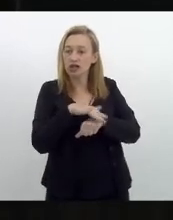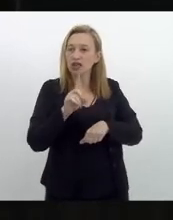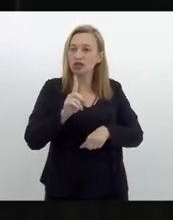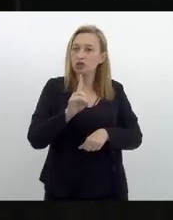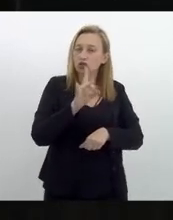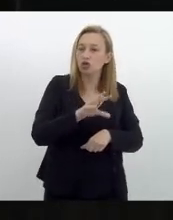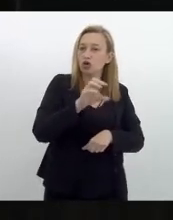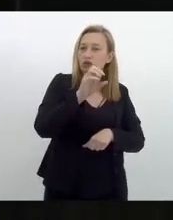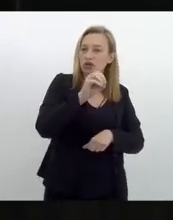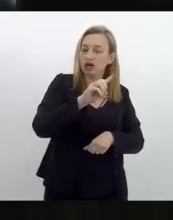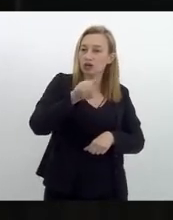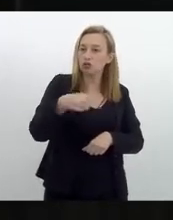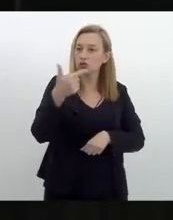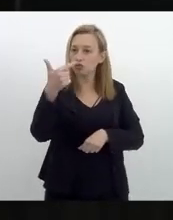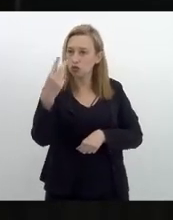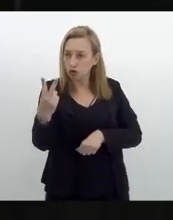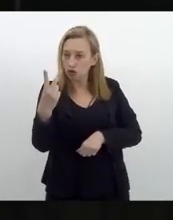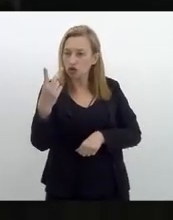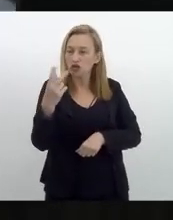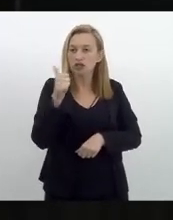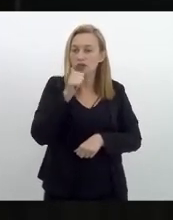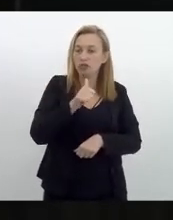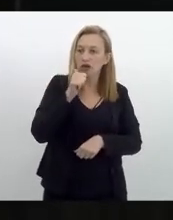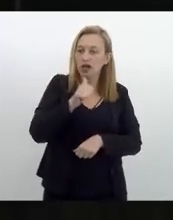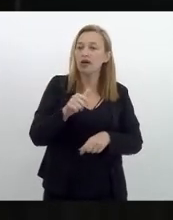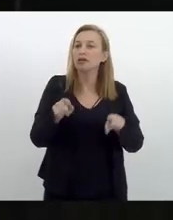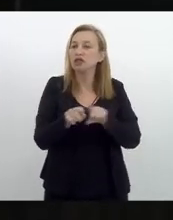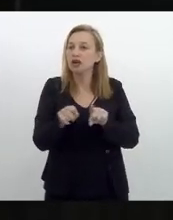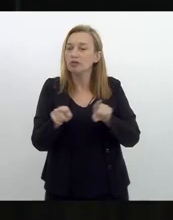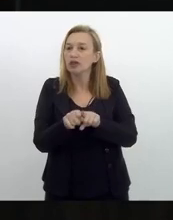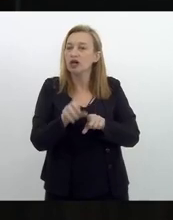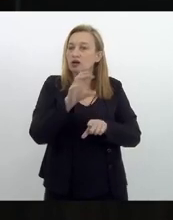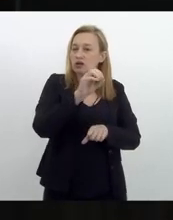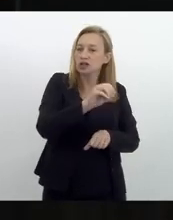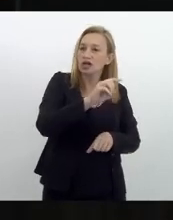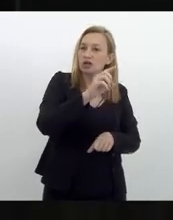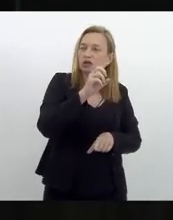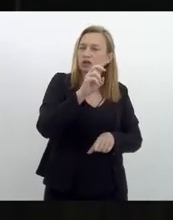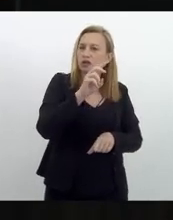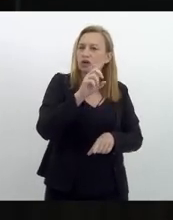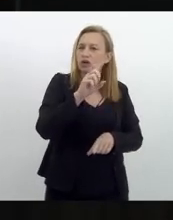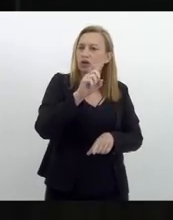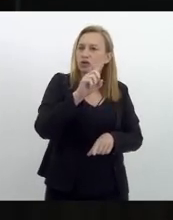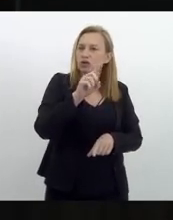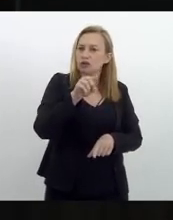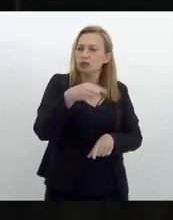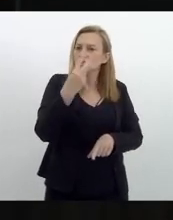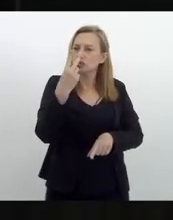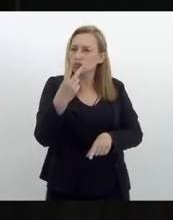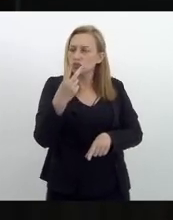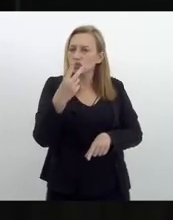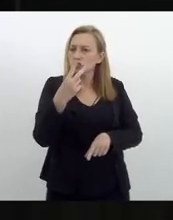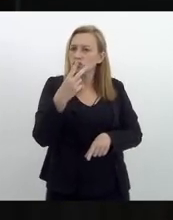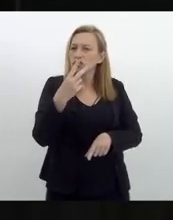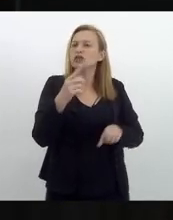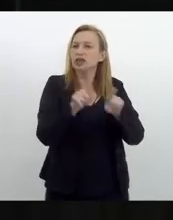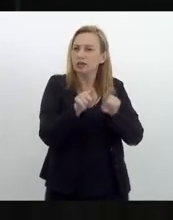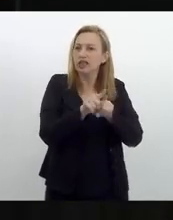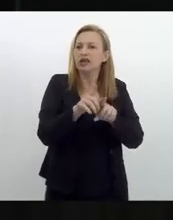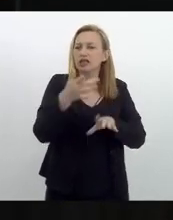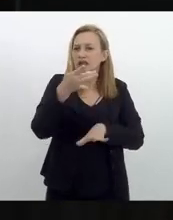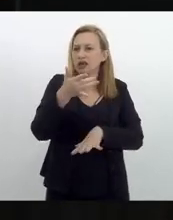,2% das mulheres, mas também o 0,2% da saúde mental. Tem umas questões que não tem porquê não fazer.